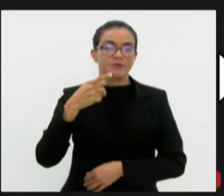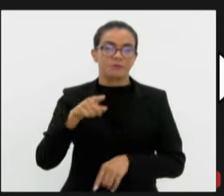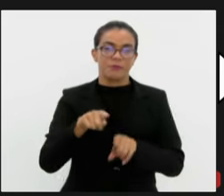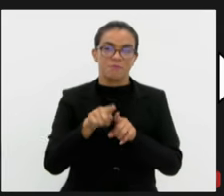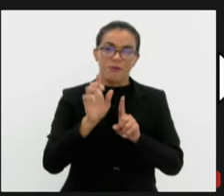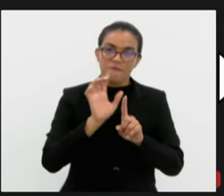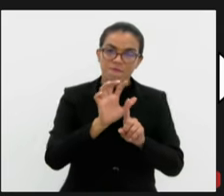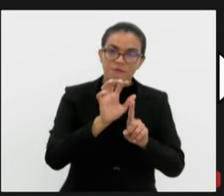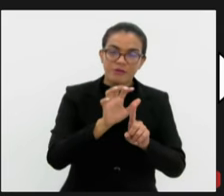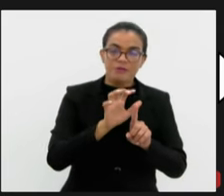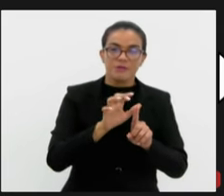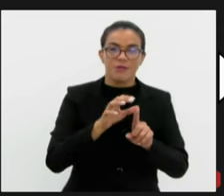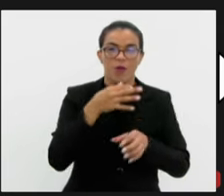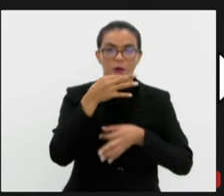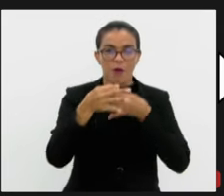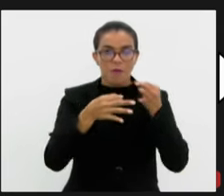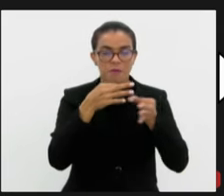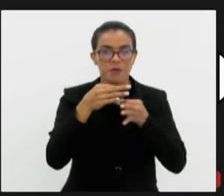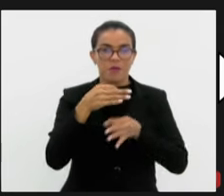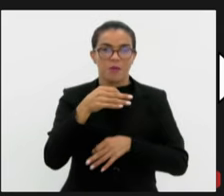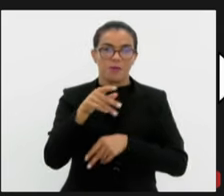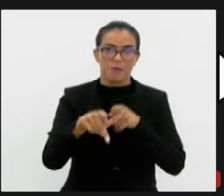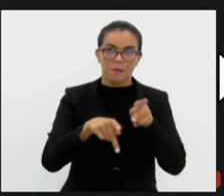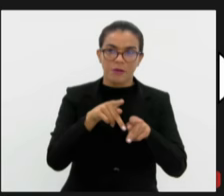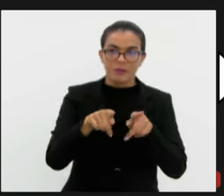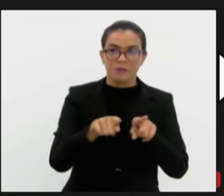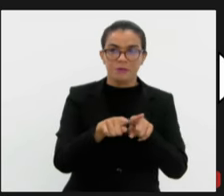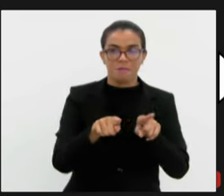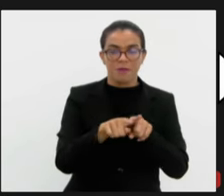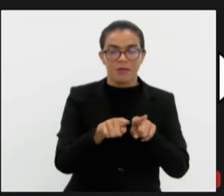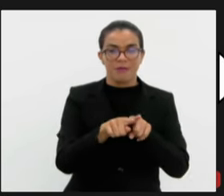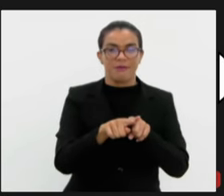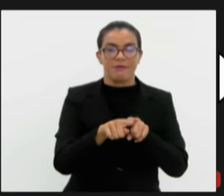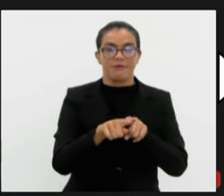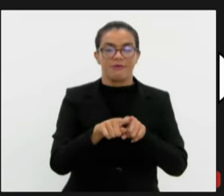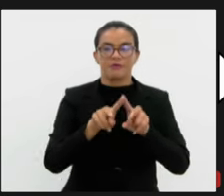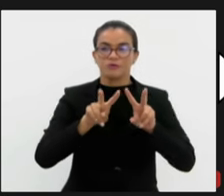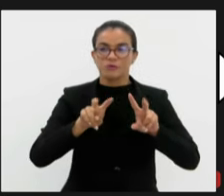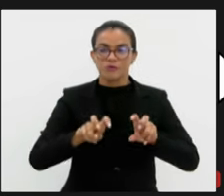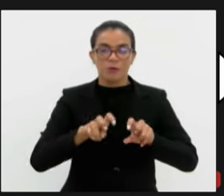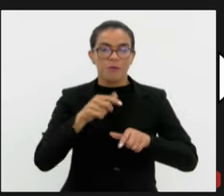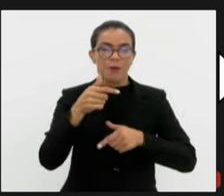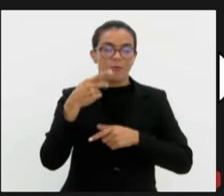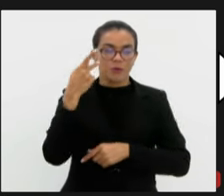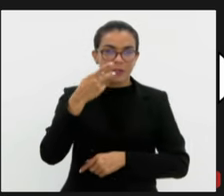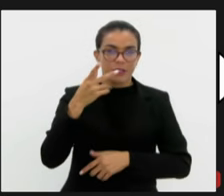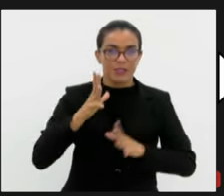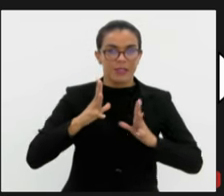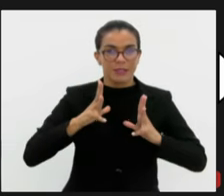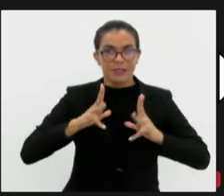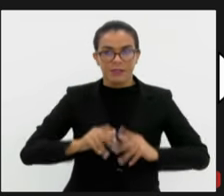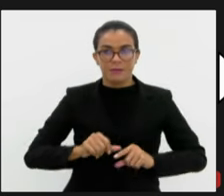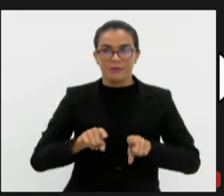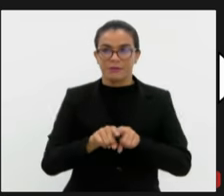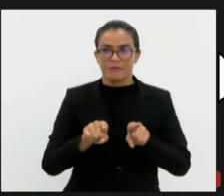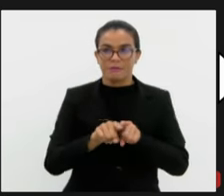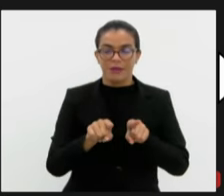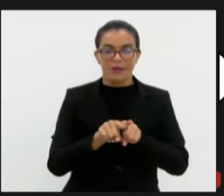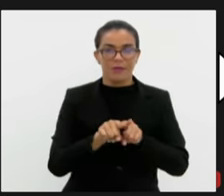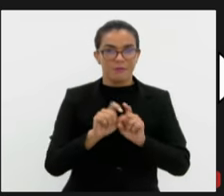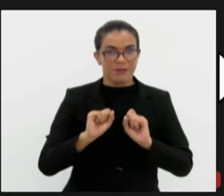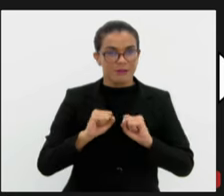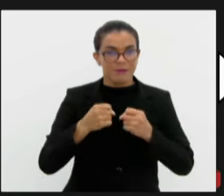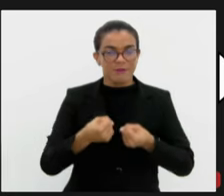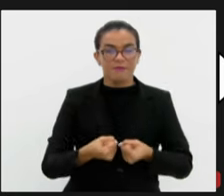opinião pública, por entender os efeitos da Lava Jato nesse país, pela soberania do voto, pela ampla defesa e